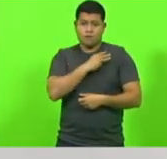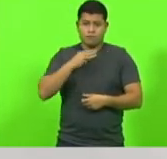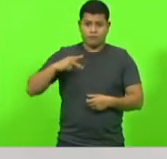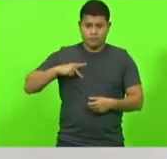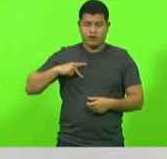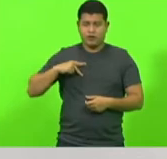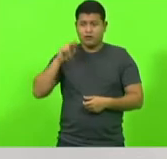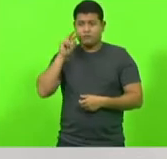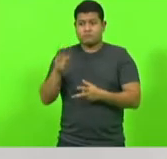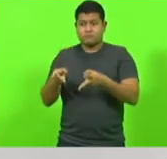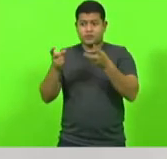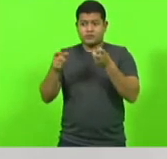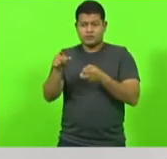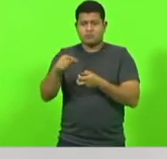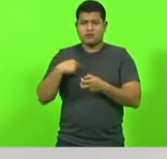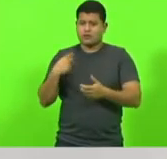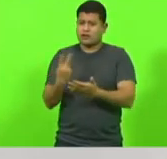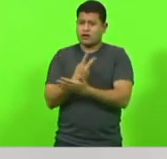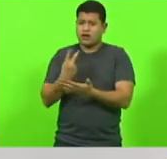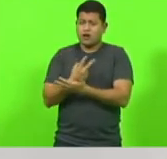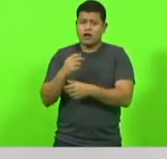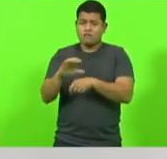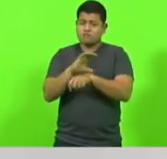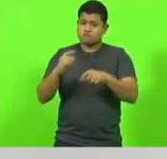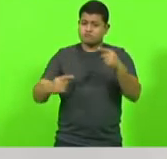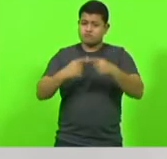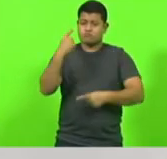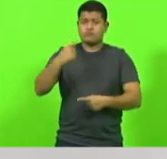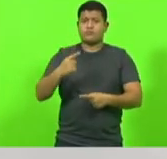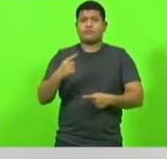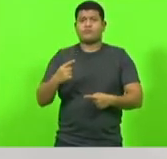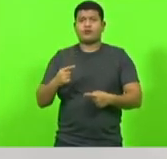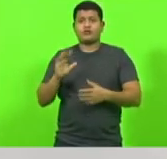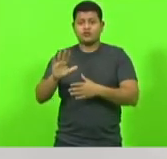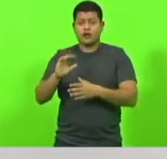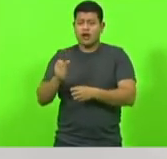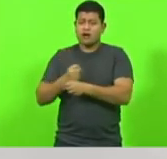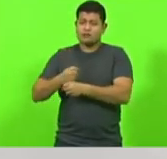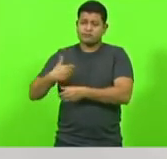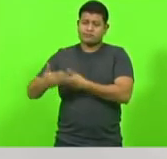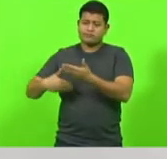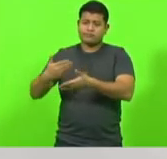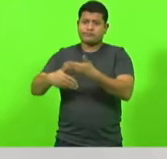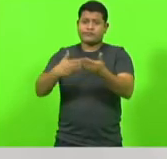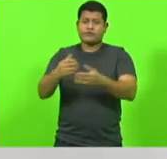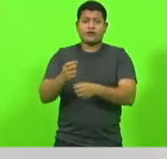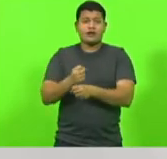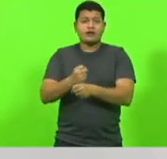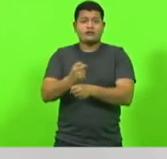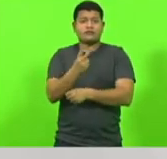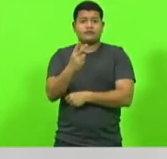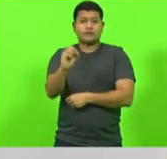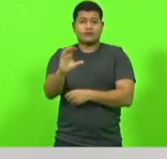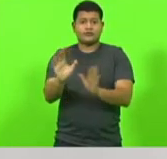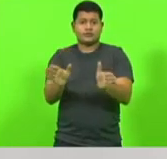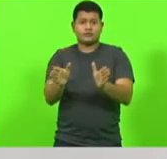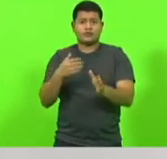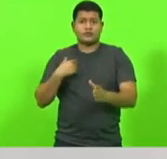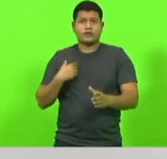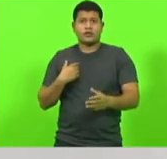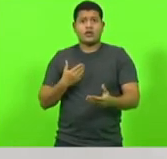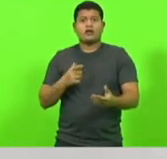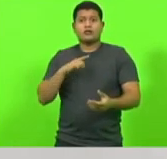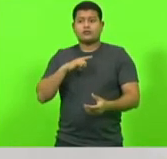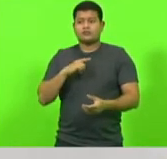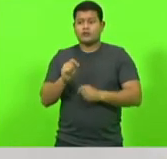essa inconstitucionalidade, vendo essa situação que se arrastava há mais de 20 anos, entrou com uma ação